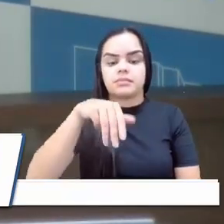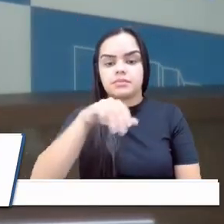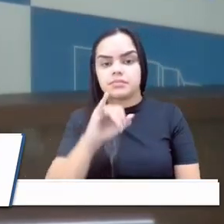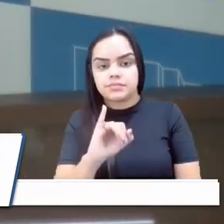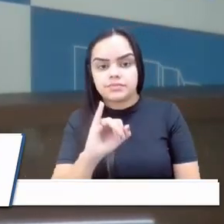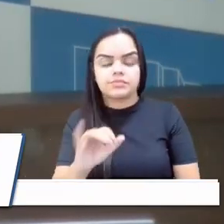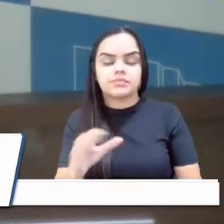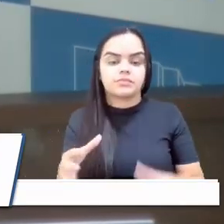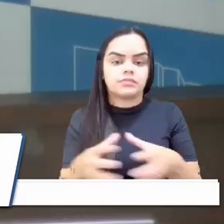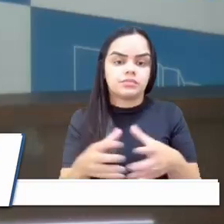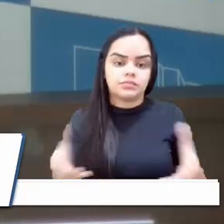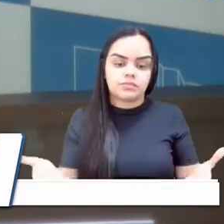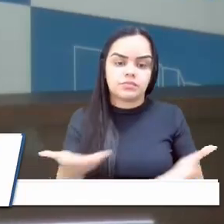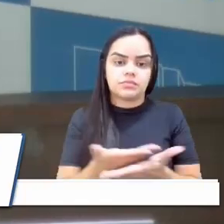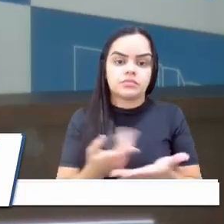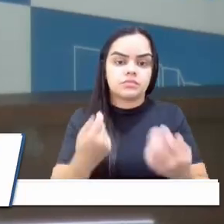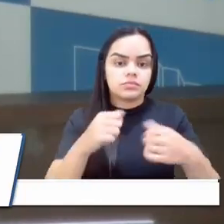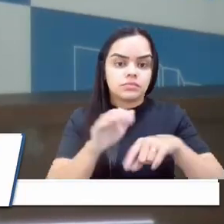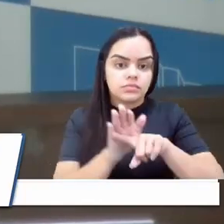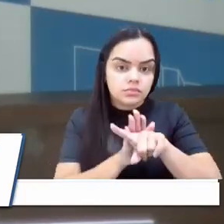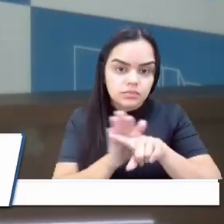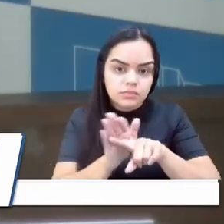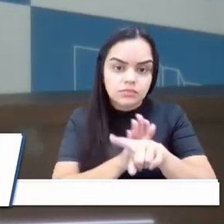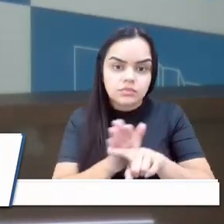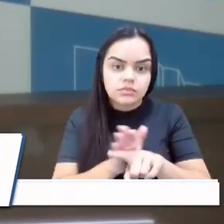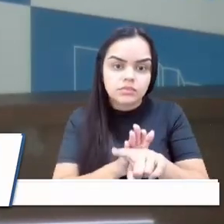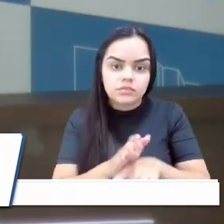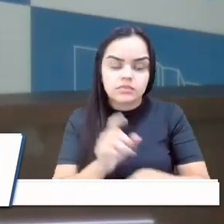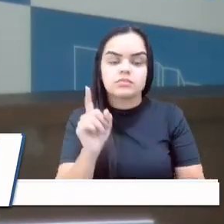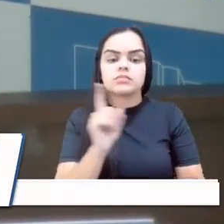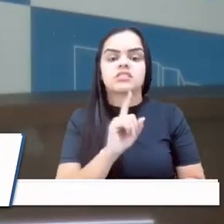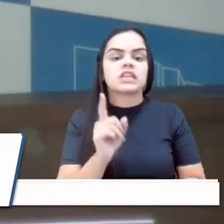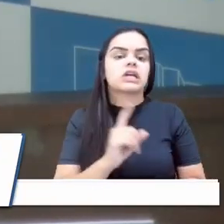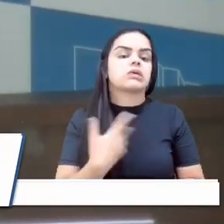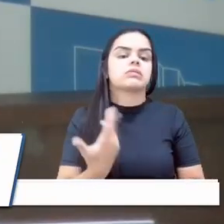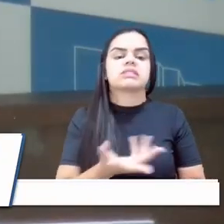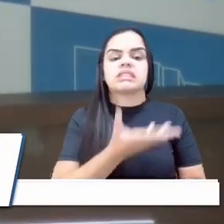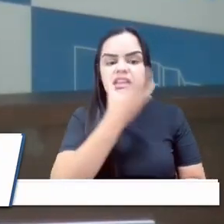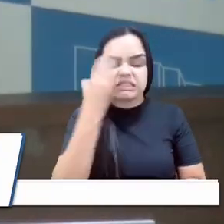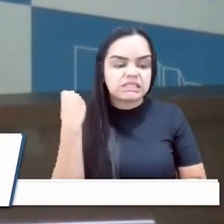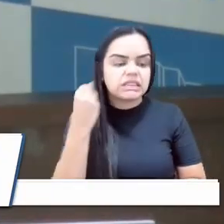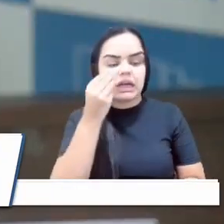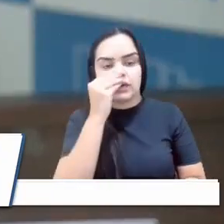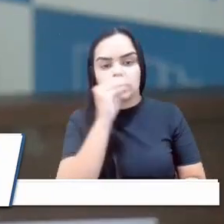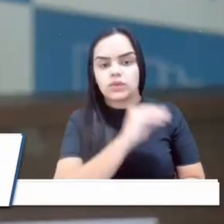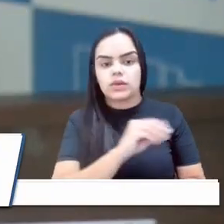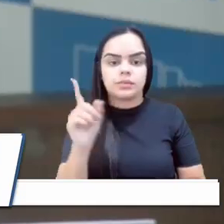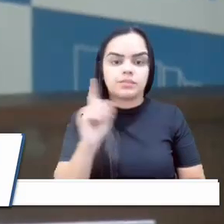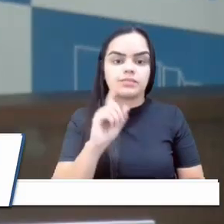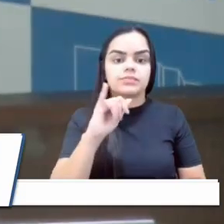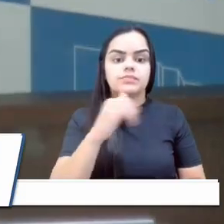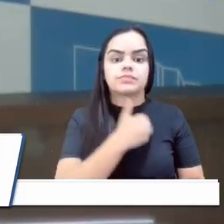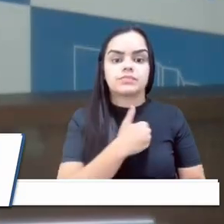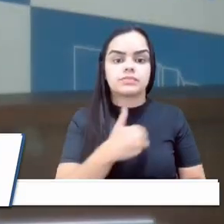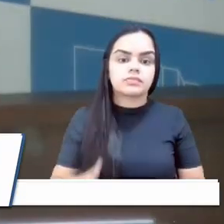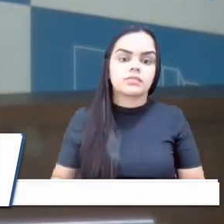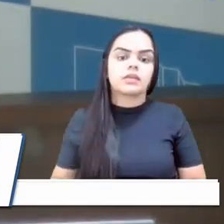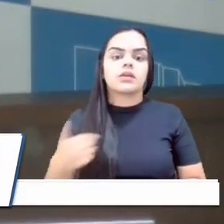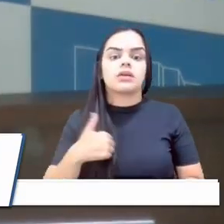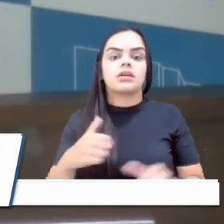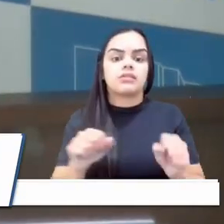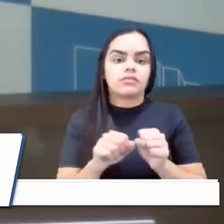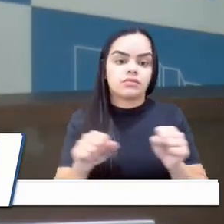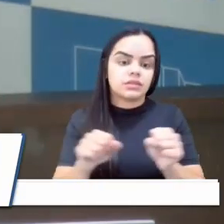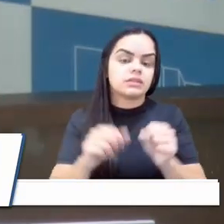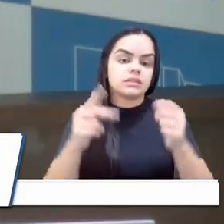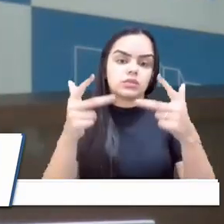comissão mista. Tem que investigar. Aqui não tem que passar pano para ninguém, não. Se fosse no governo passado, eu ia fazer a mesma coisa. Não tem